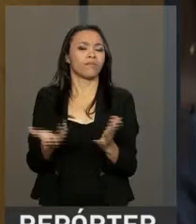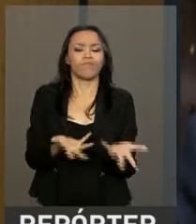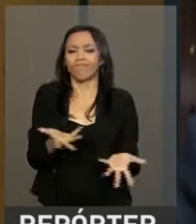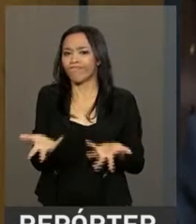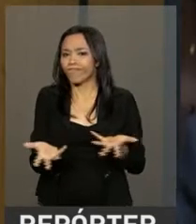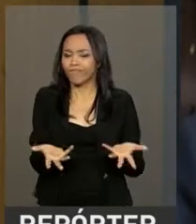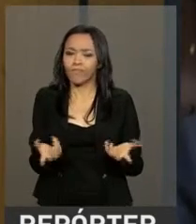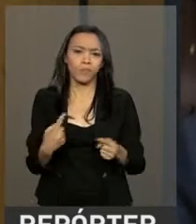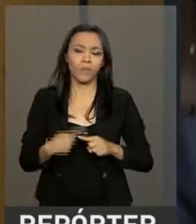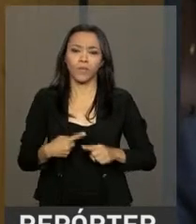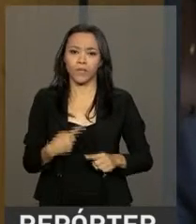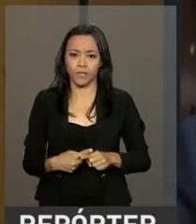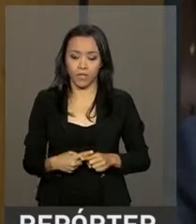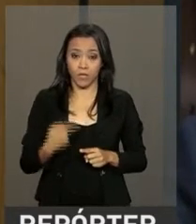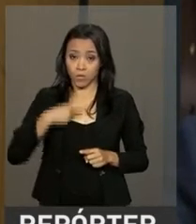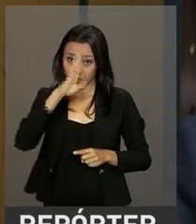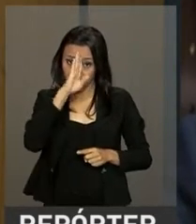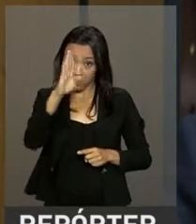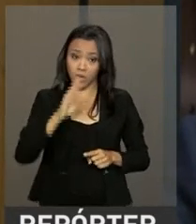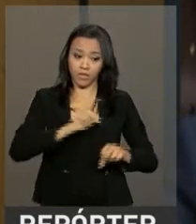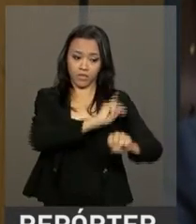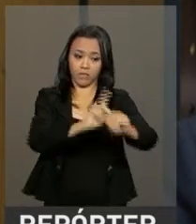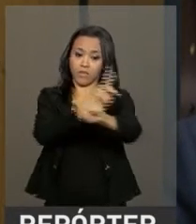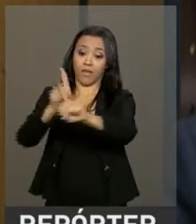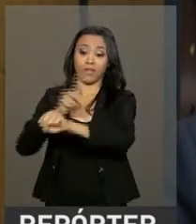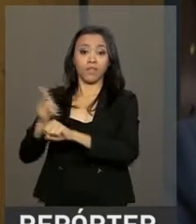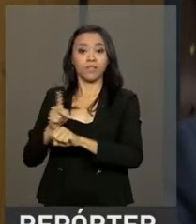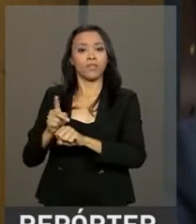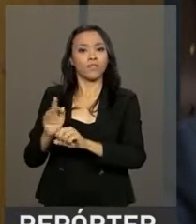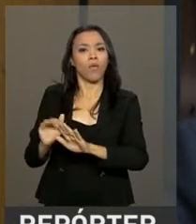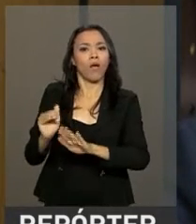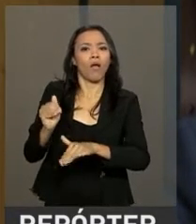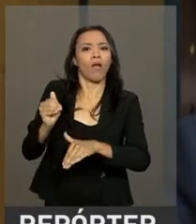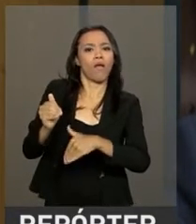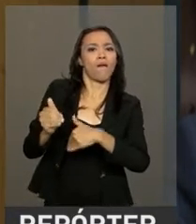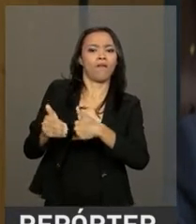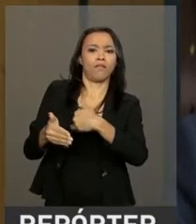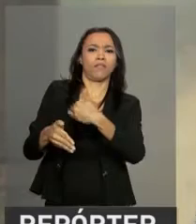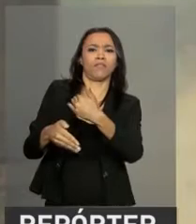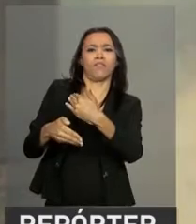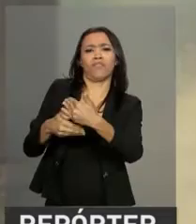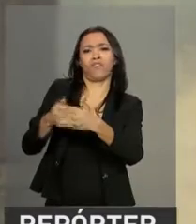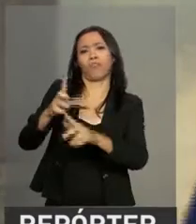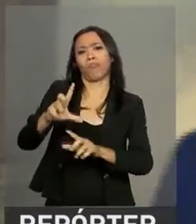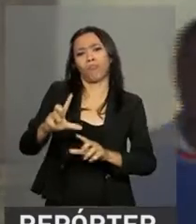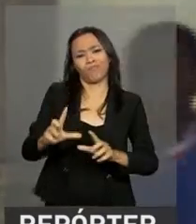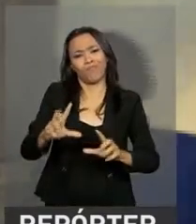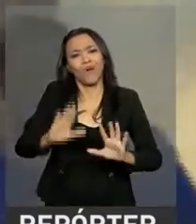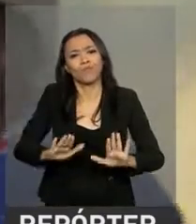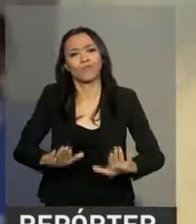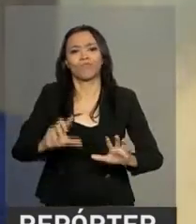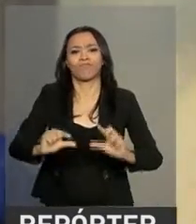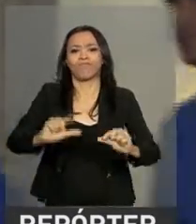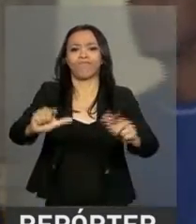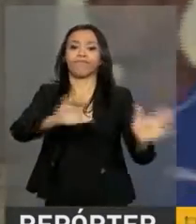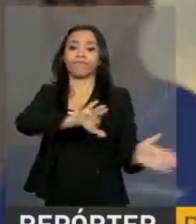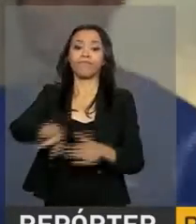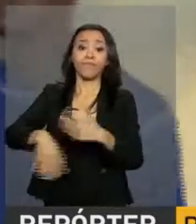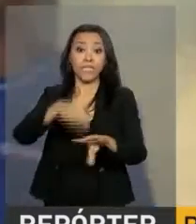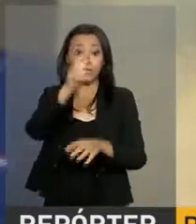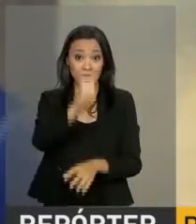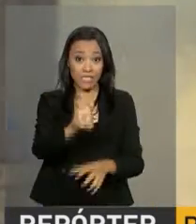porque os principais países ainda estão crescendo a taxas baixo são cinco países que reúnem